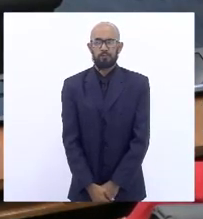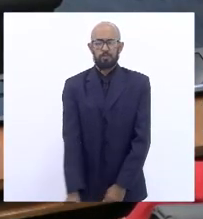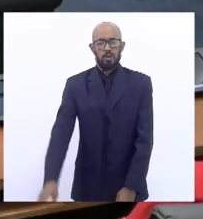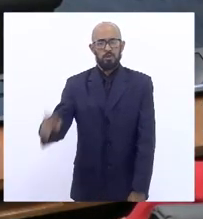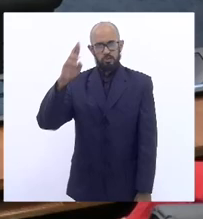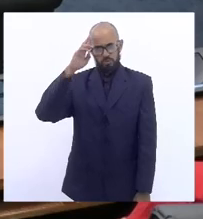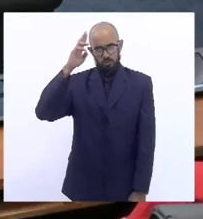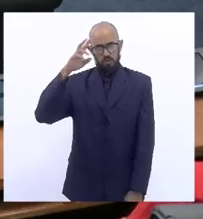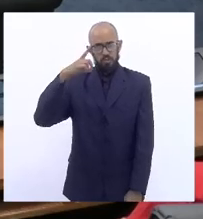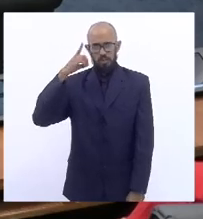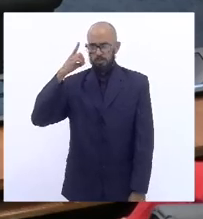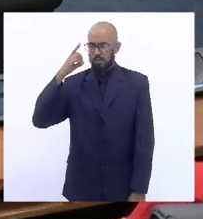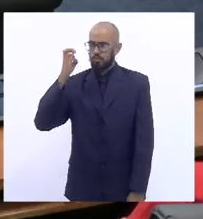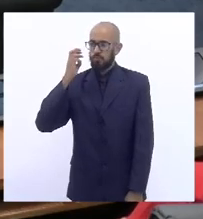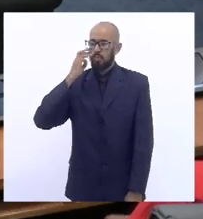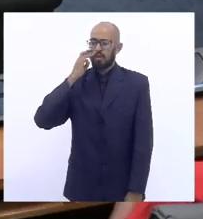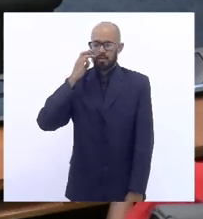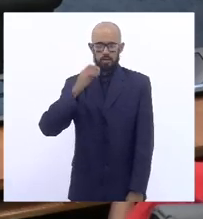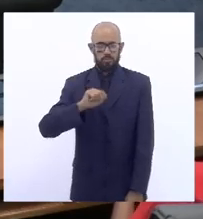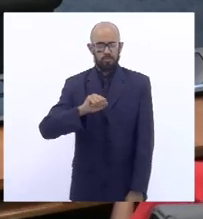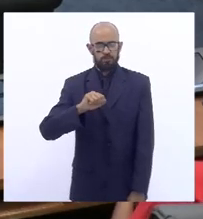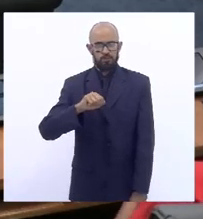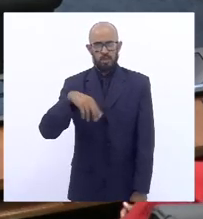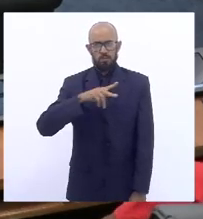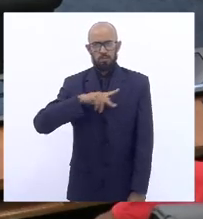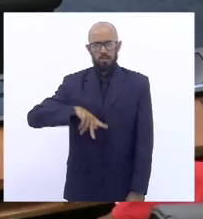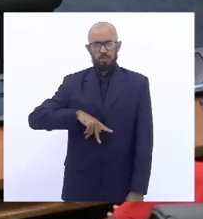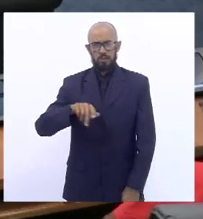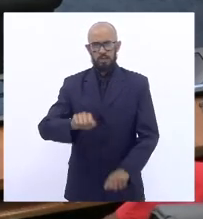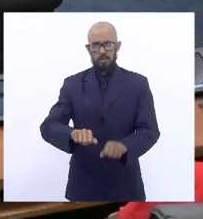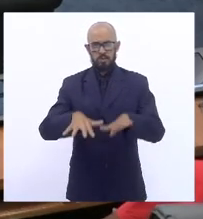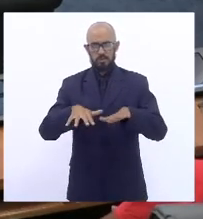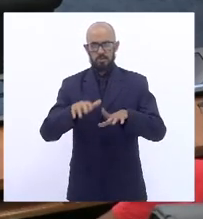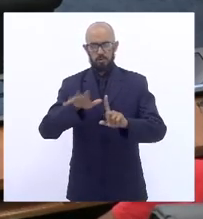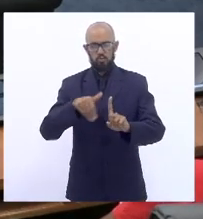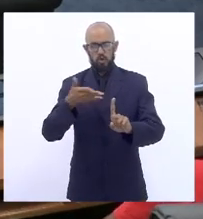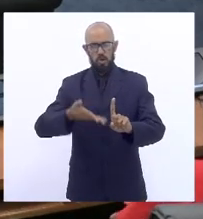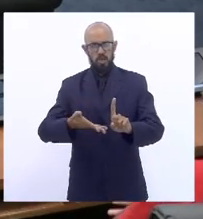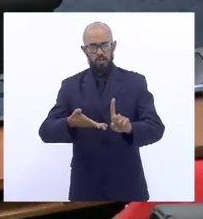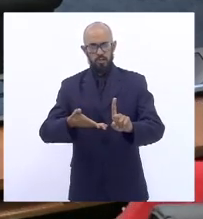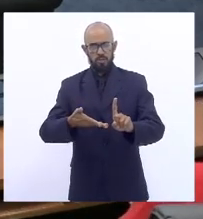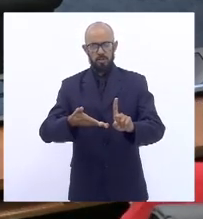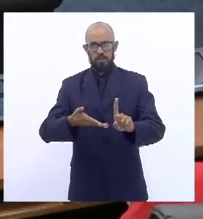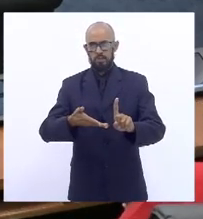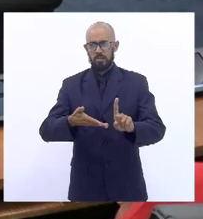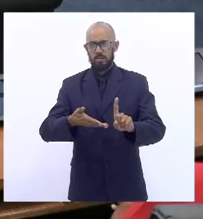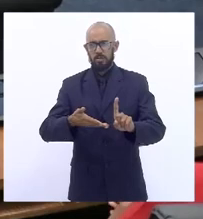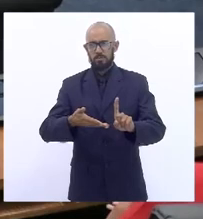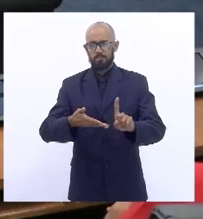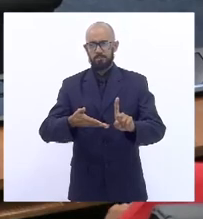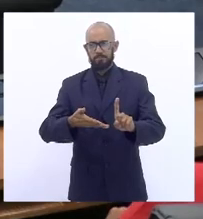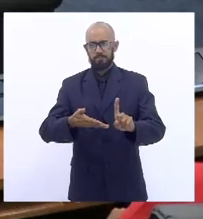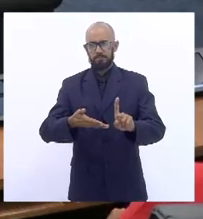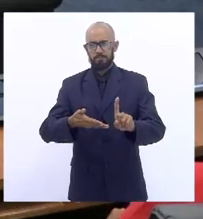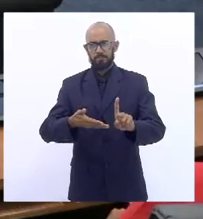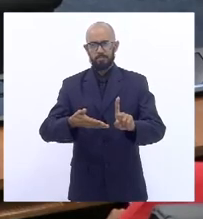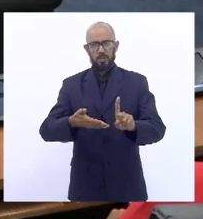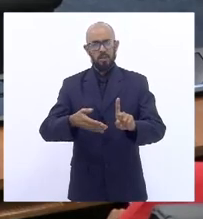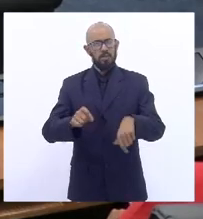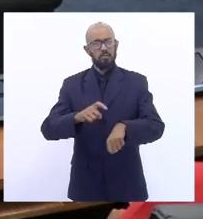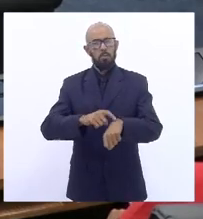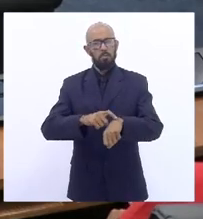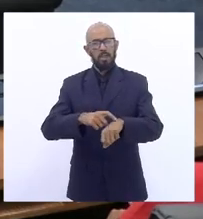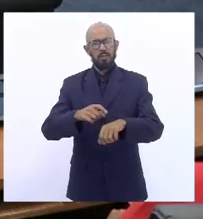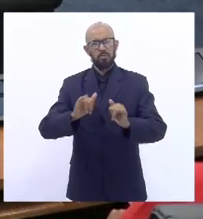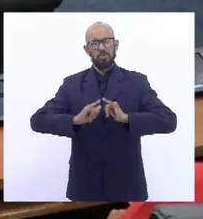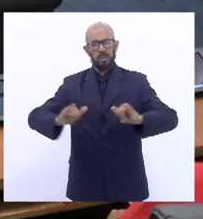Excelentíssimo deputado Valdeque Carneiro, presidente dessa sessão solene, não é? Em homenagem, né, e de lançamento da campanha